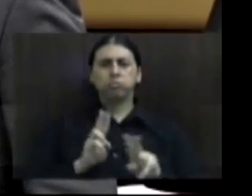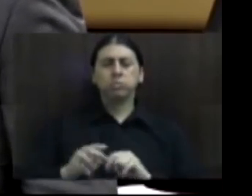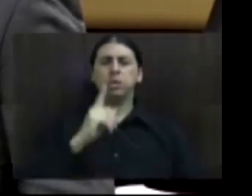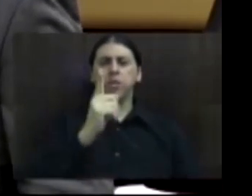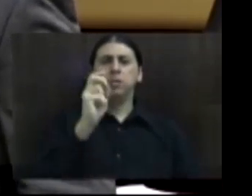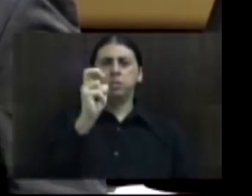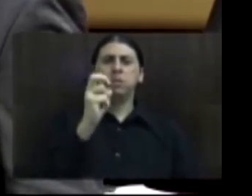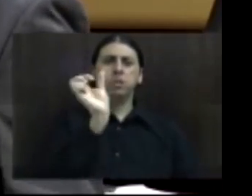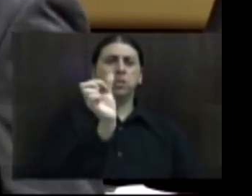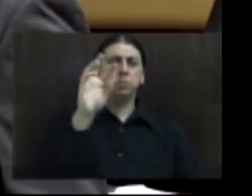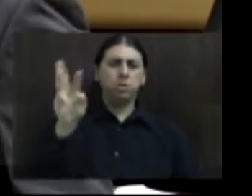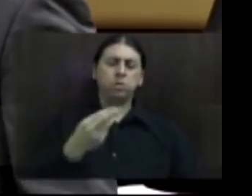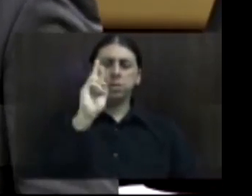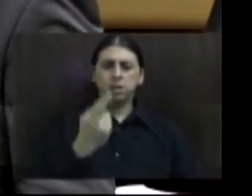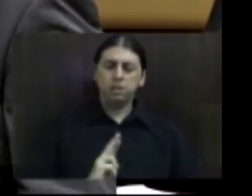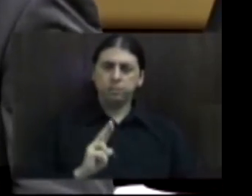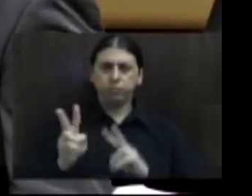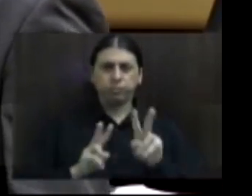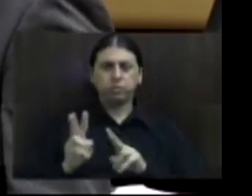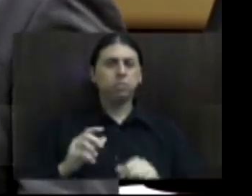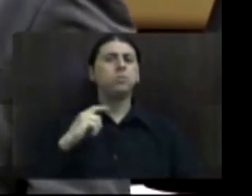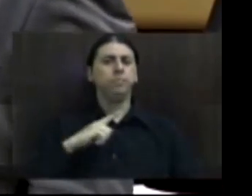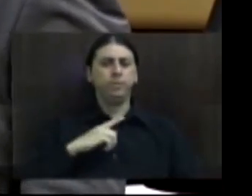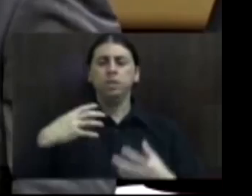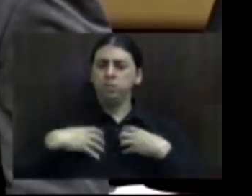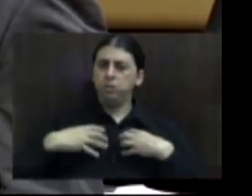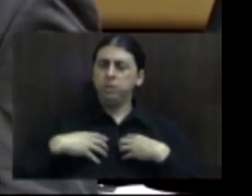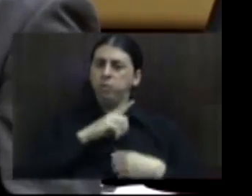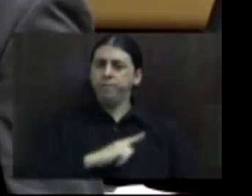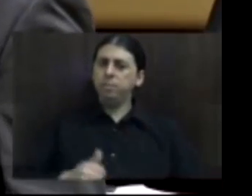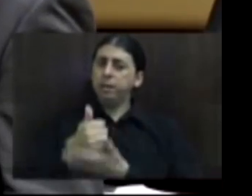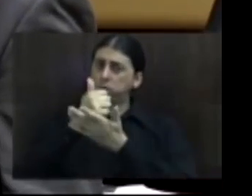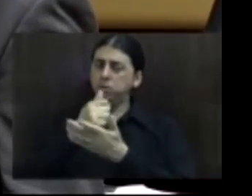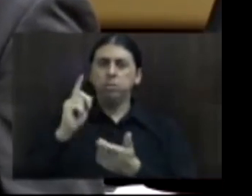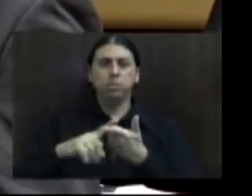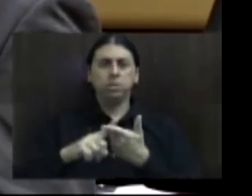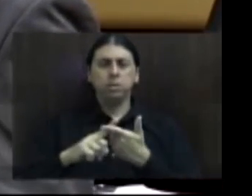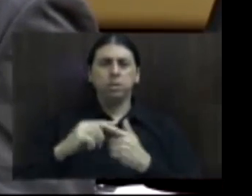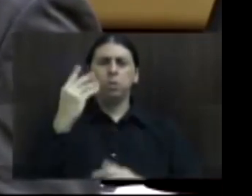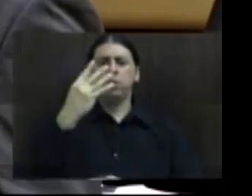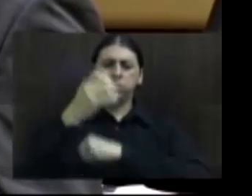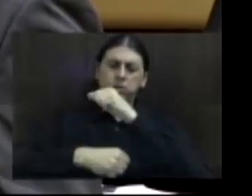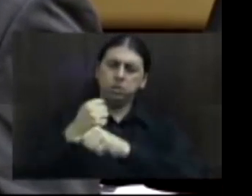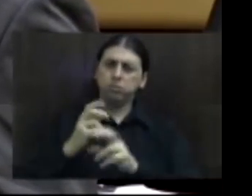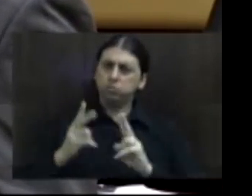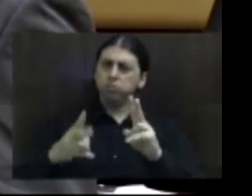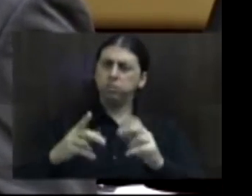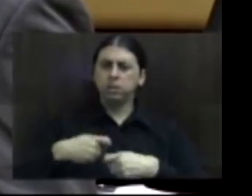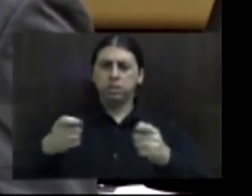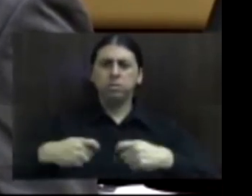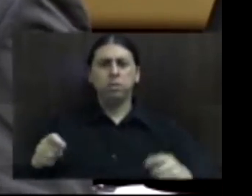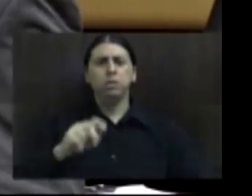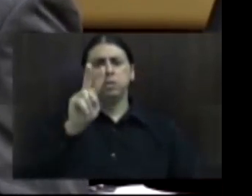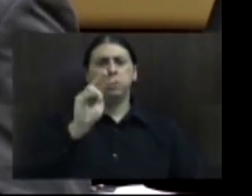156 milhões deais portanto Essa é a forma de governar nós em 4 anos gastamos R 241